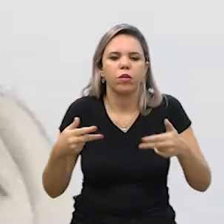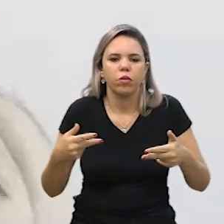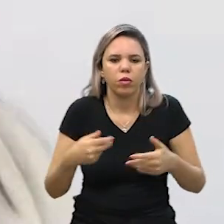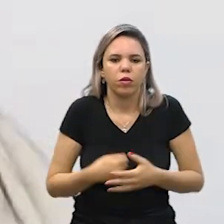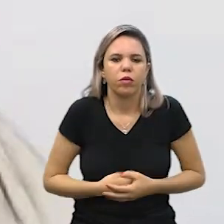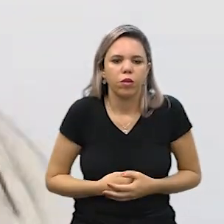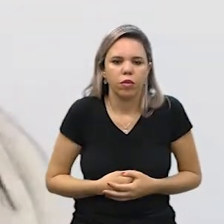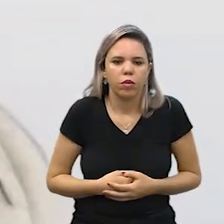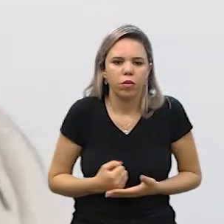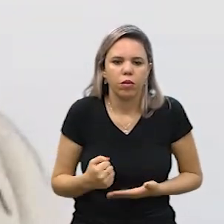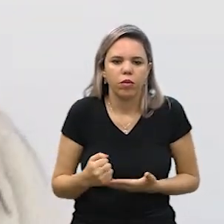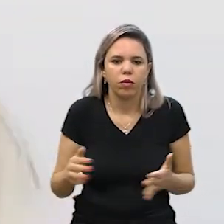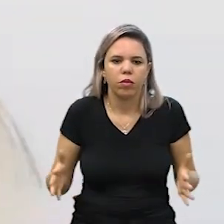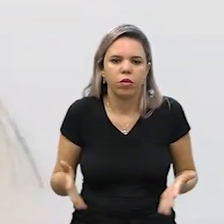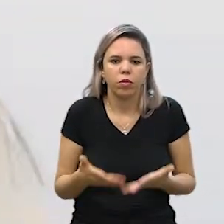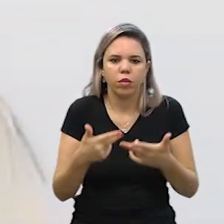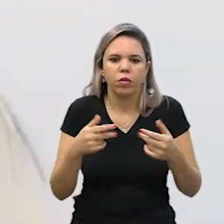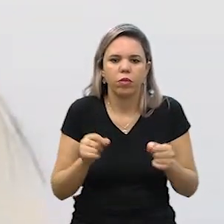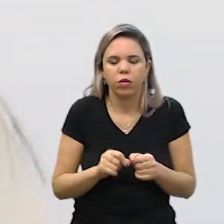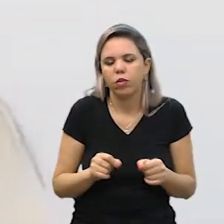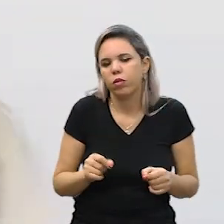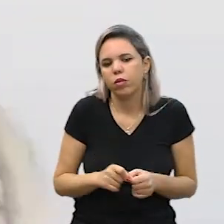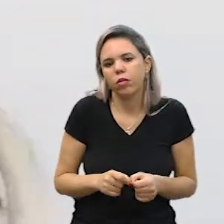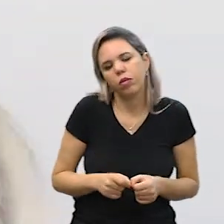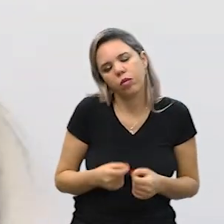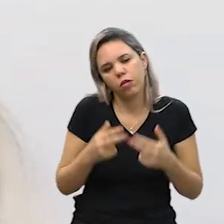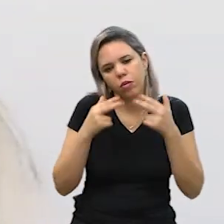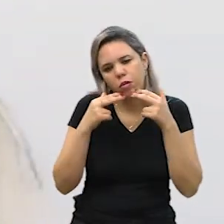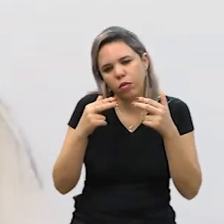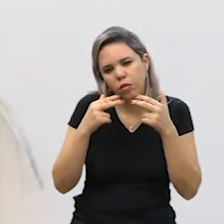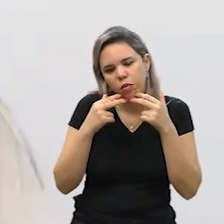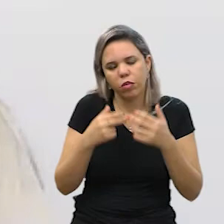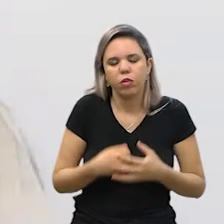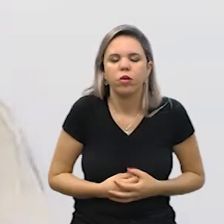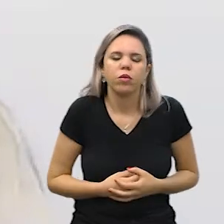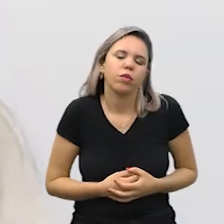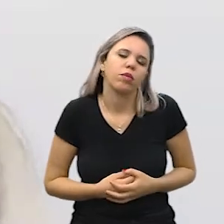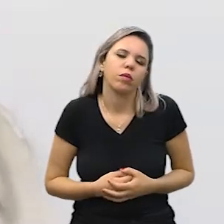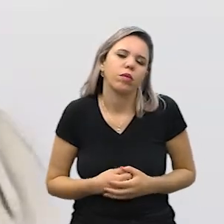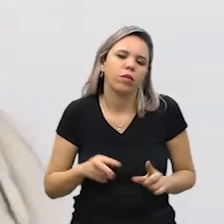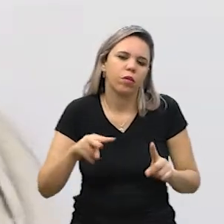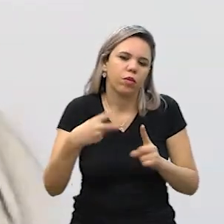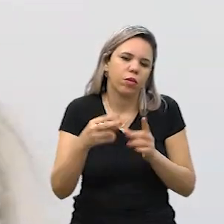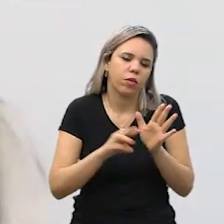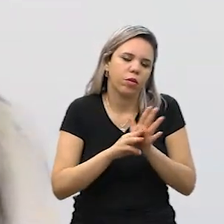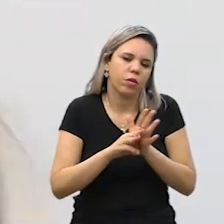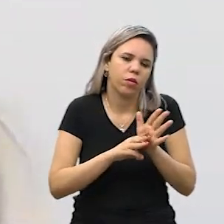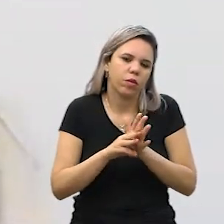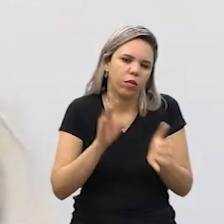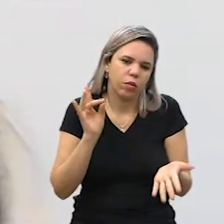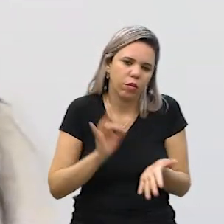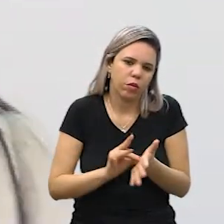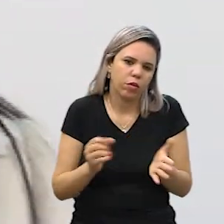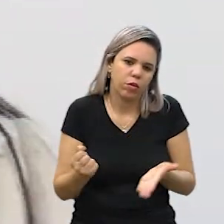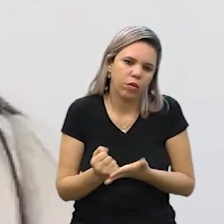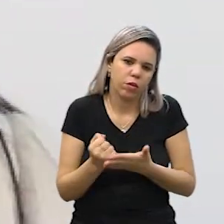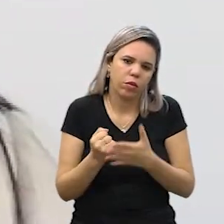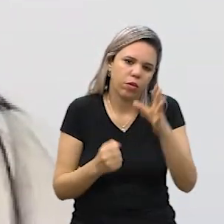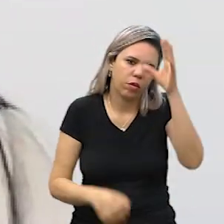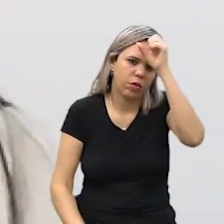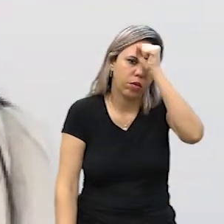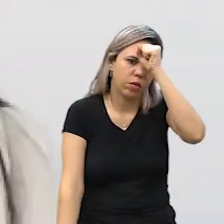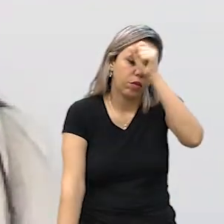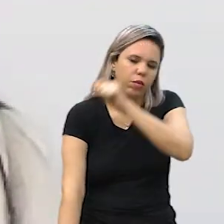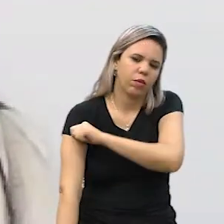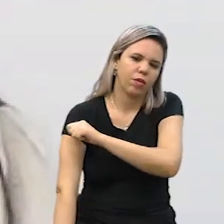coisas e contribuir aí com coisas inovadoras e aspectos de metodologias que, de fato, contribuam para o aprendizado